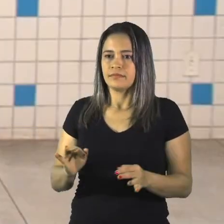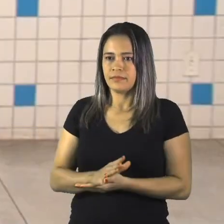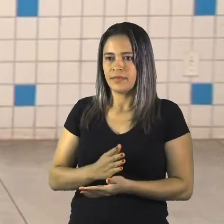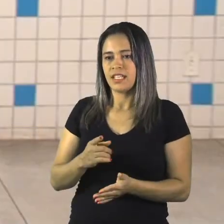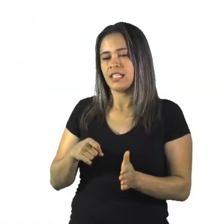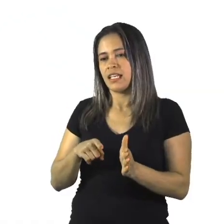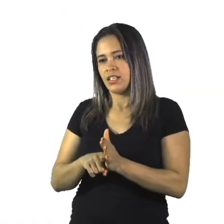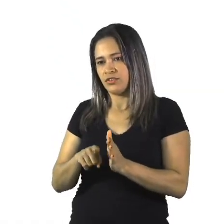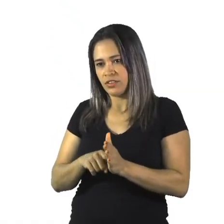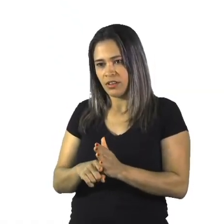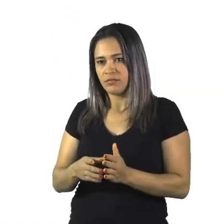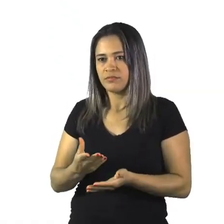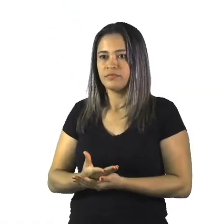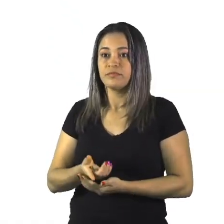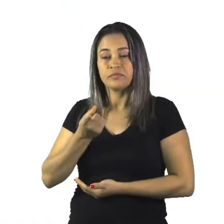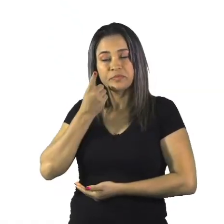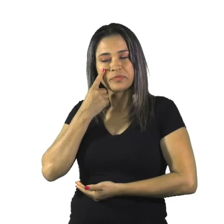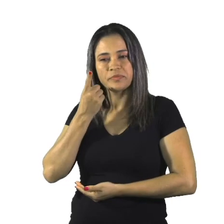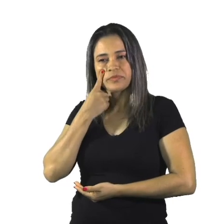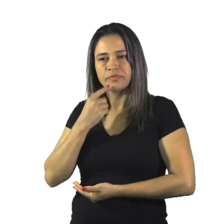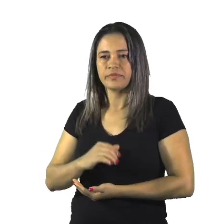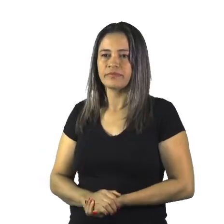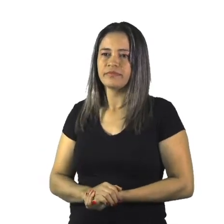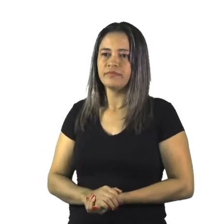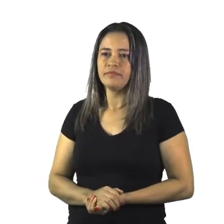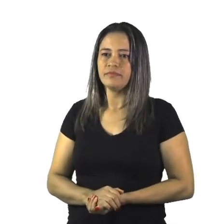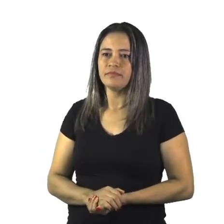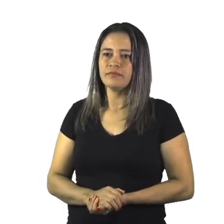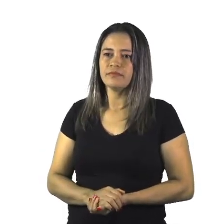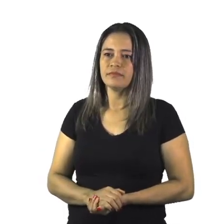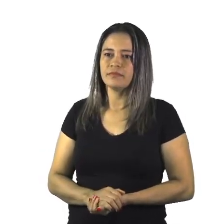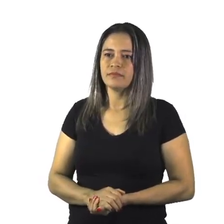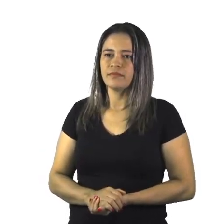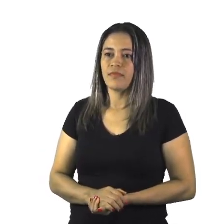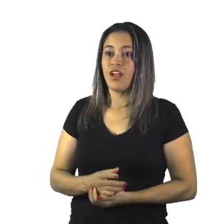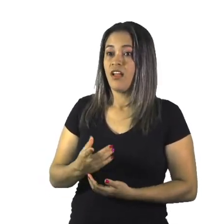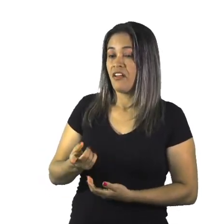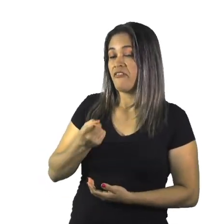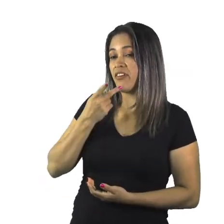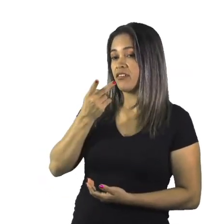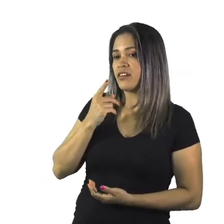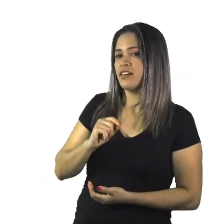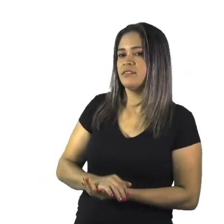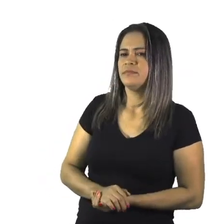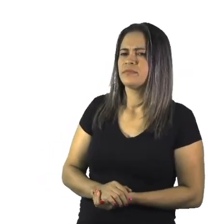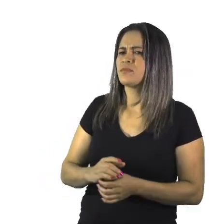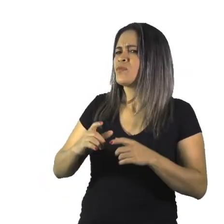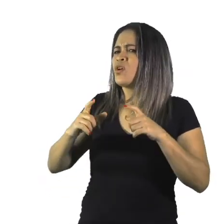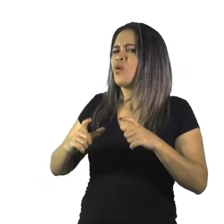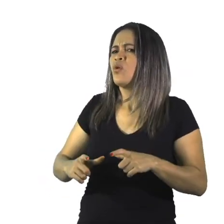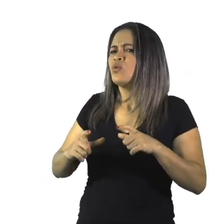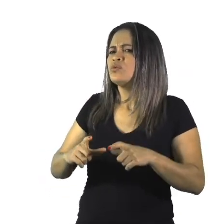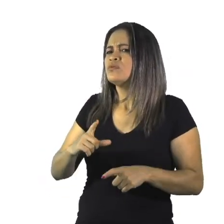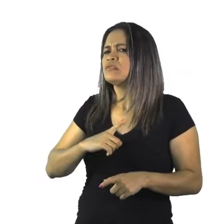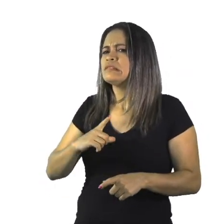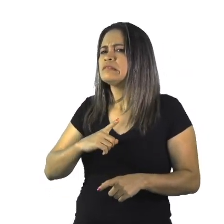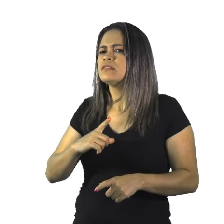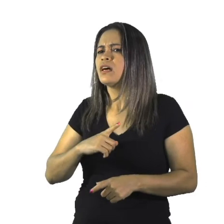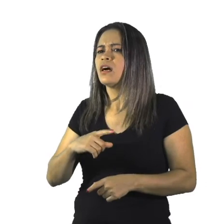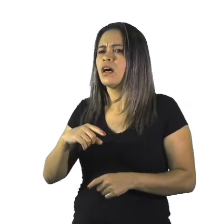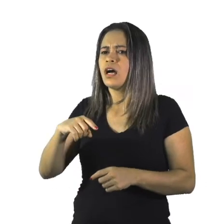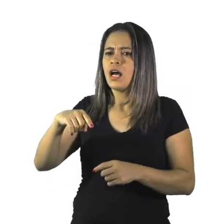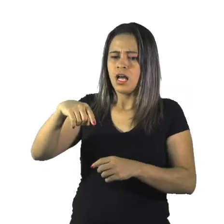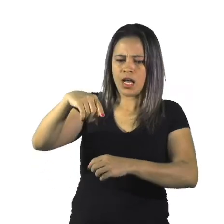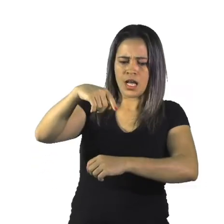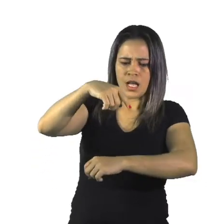questão, olha o mapa quadriculado e ele pede assim, ó, onde fica a localização do carrossel